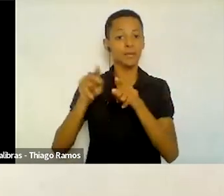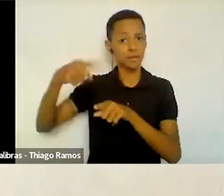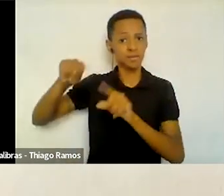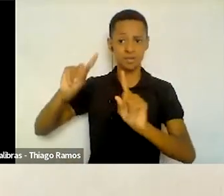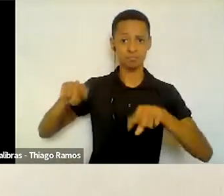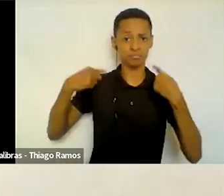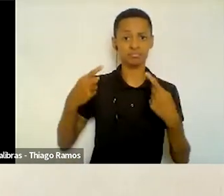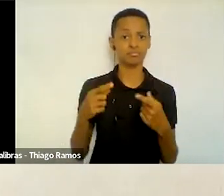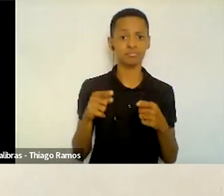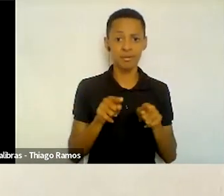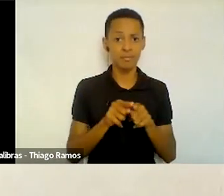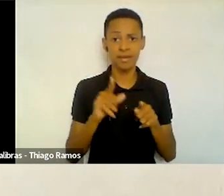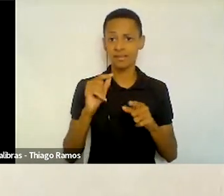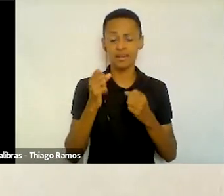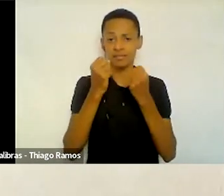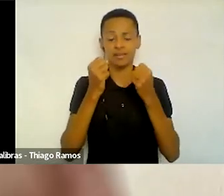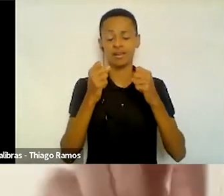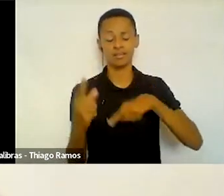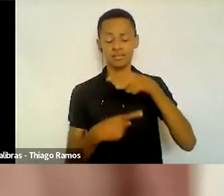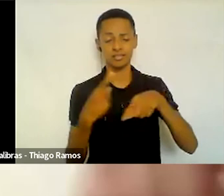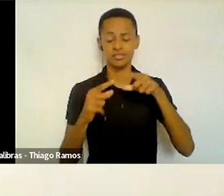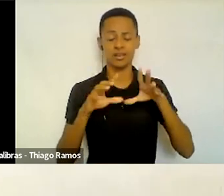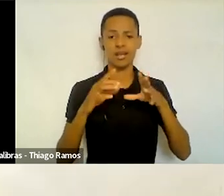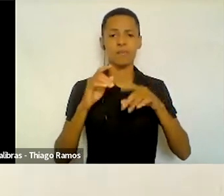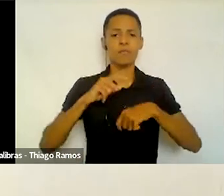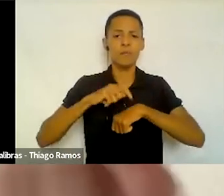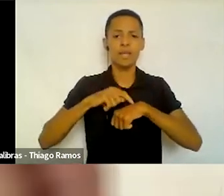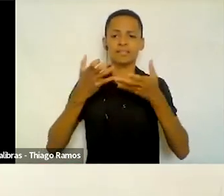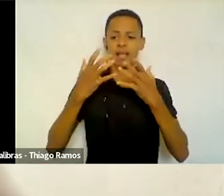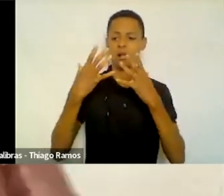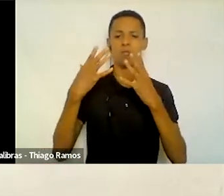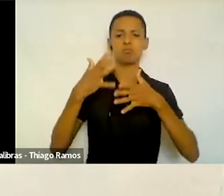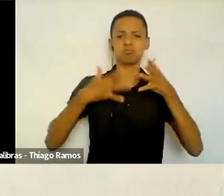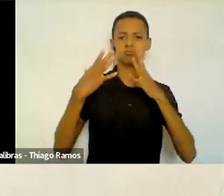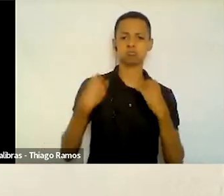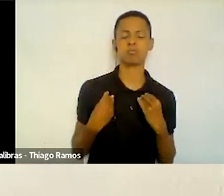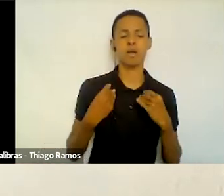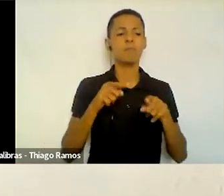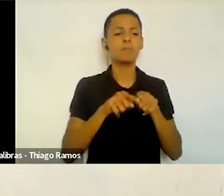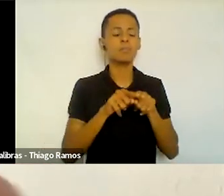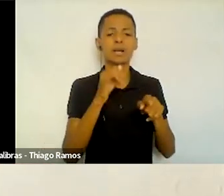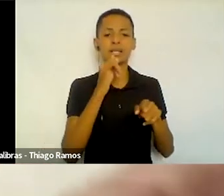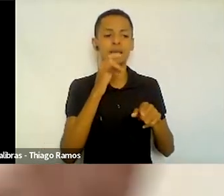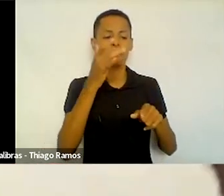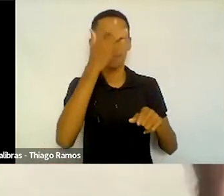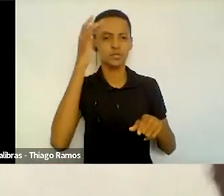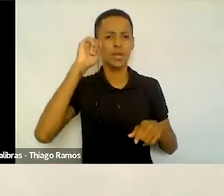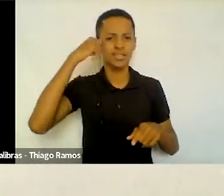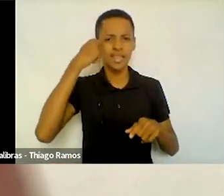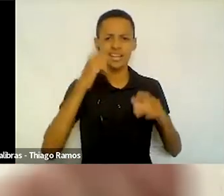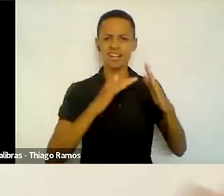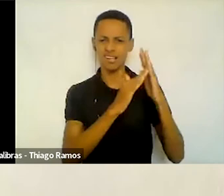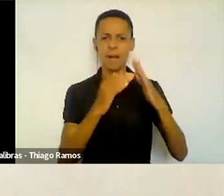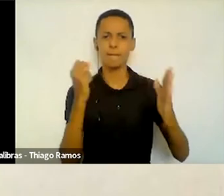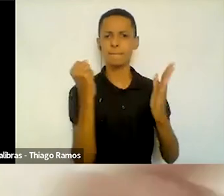também é radical com a gente quando censura. Quando mata negro na favela, os militares são radicais. E aí eu falo de uma frágil